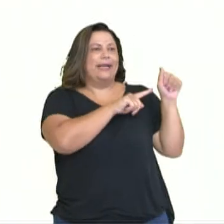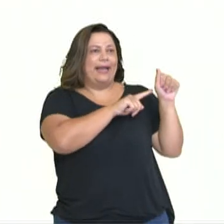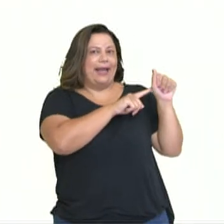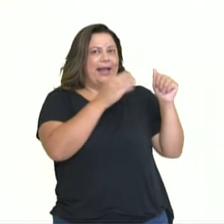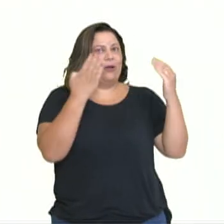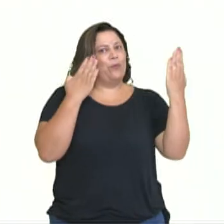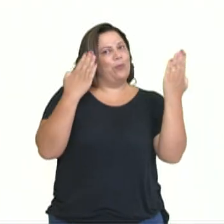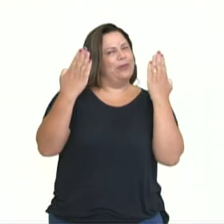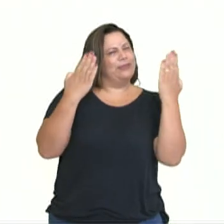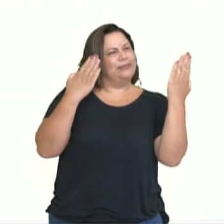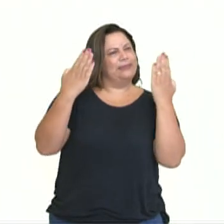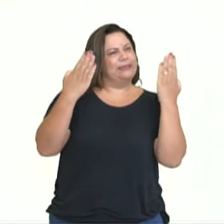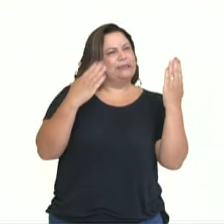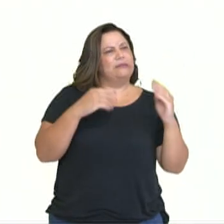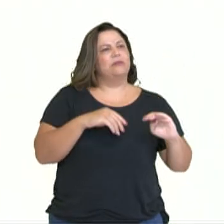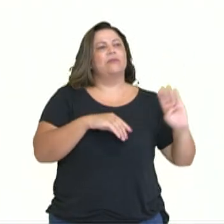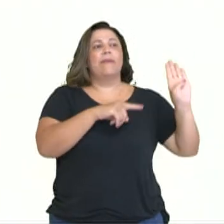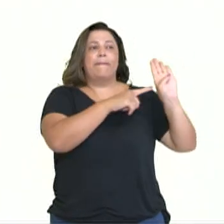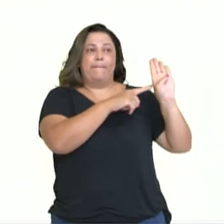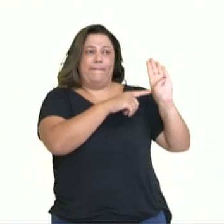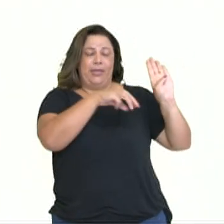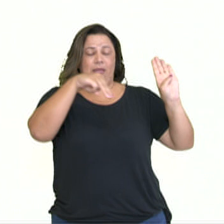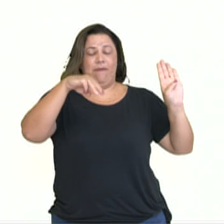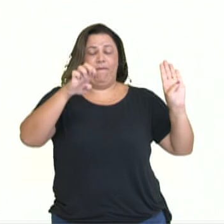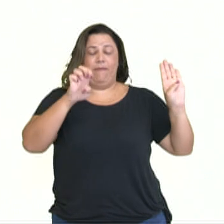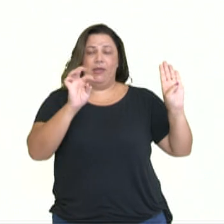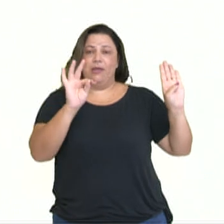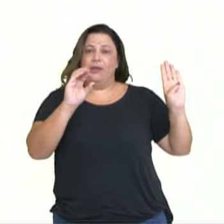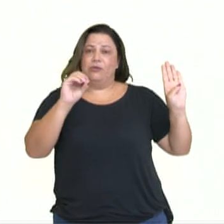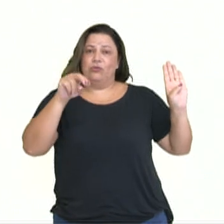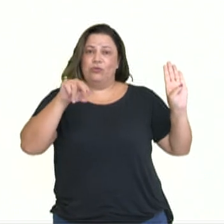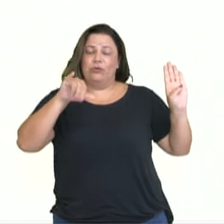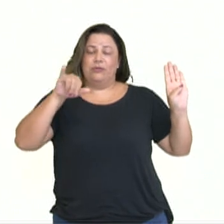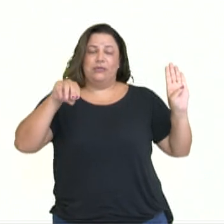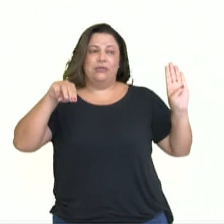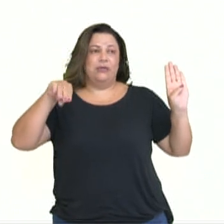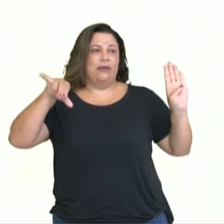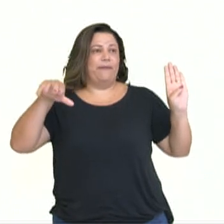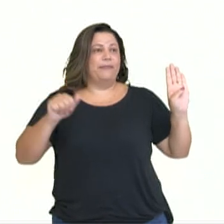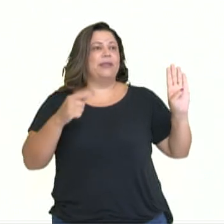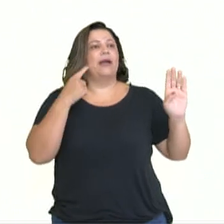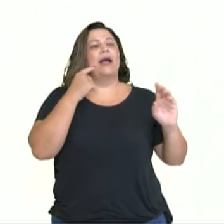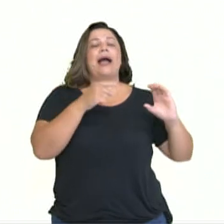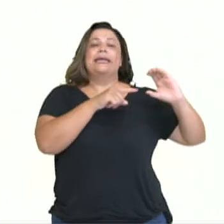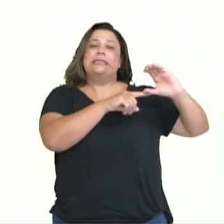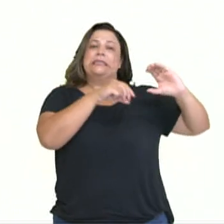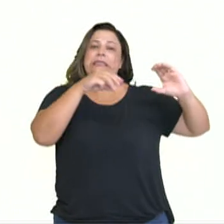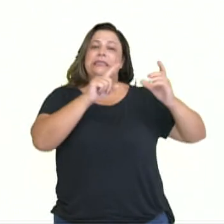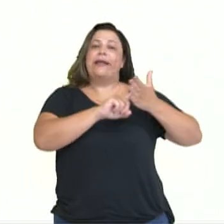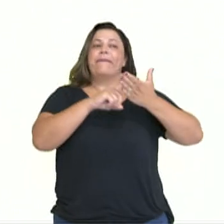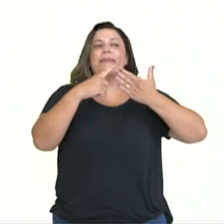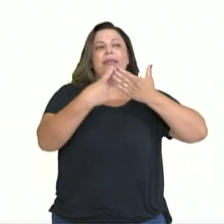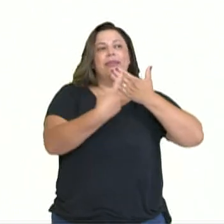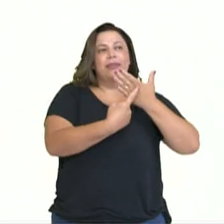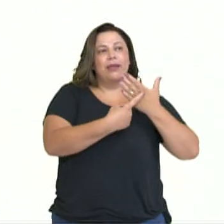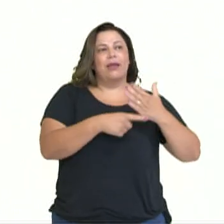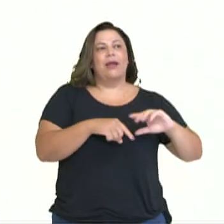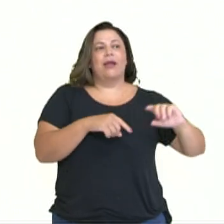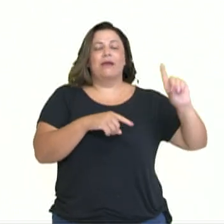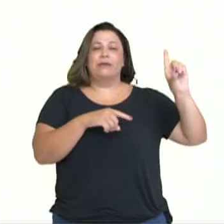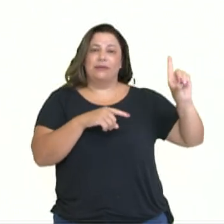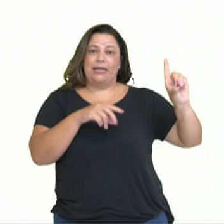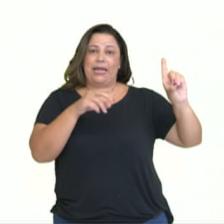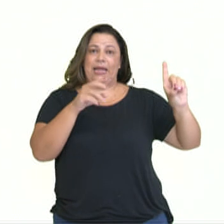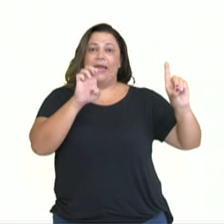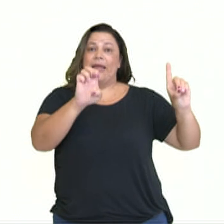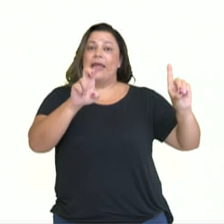comparação. Alternativa B, metonímia. Alternativa C, metáfora. Ou alternativa D, eufemismo.